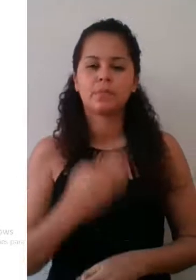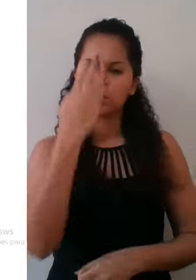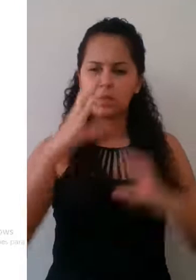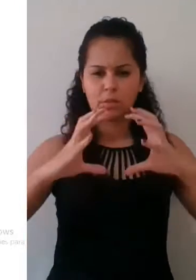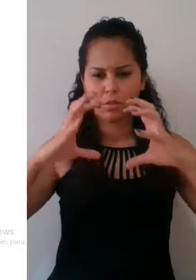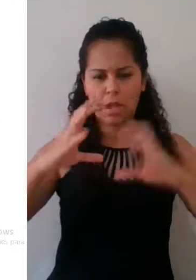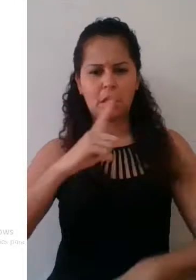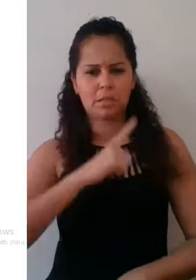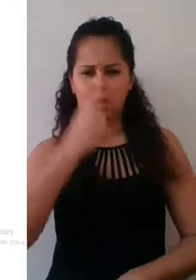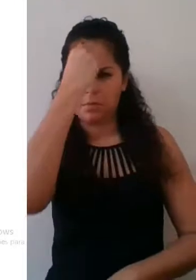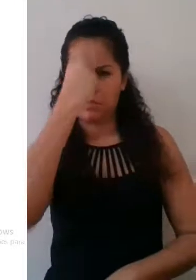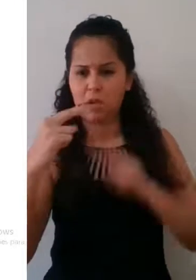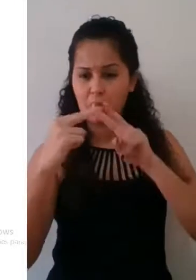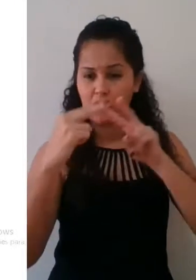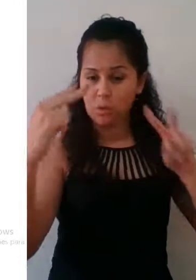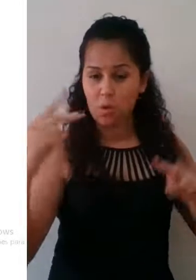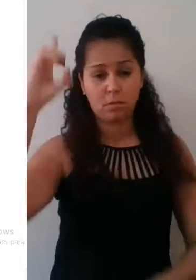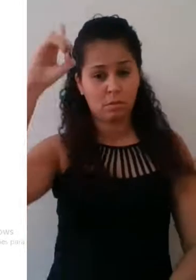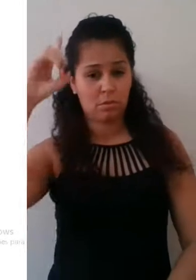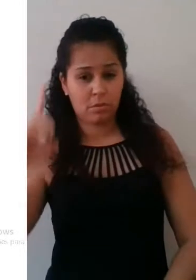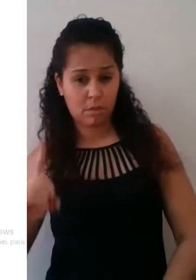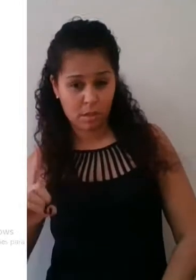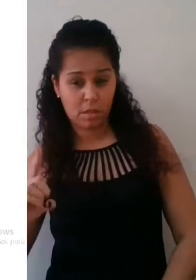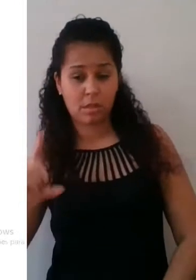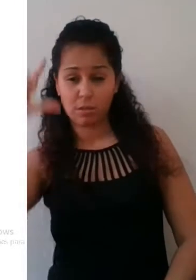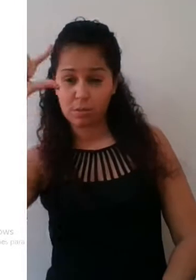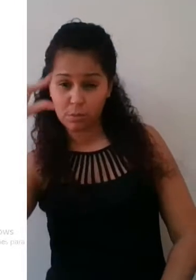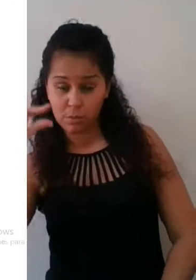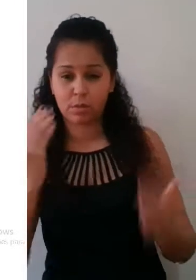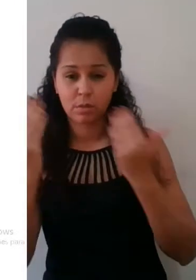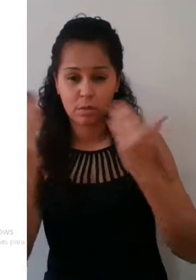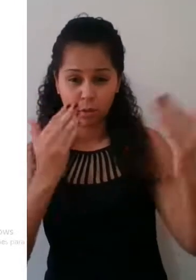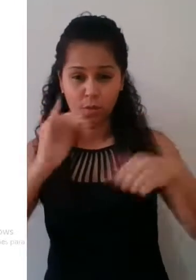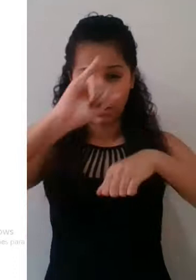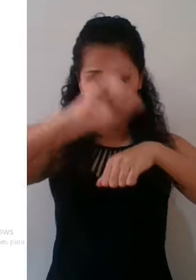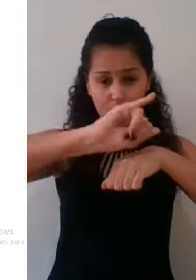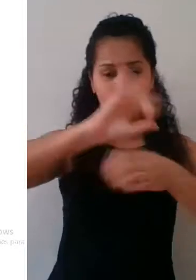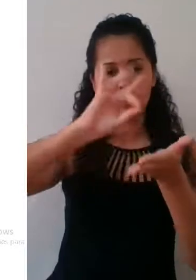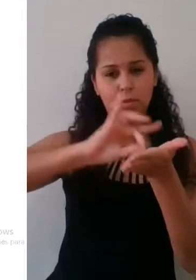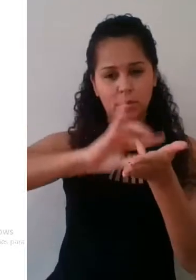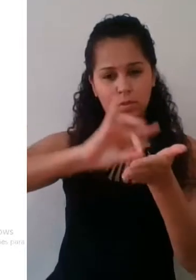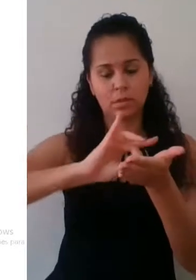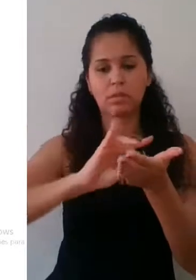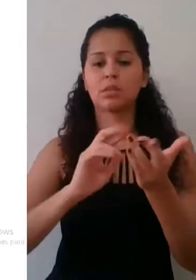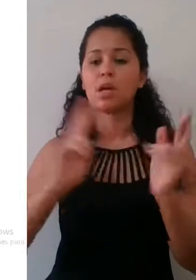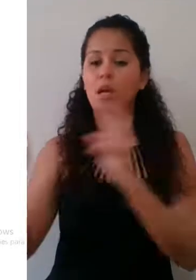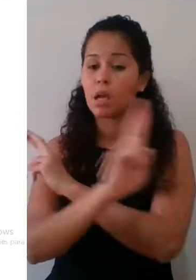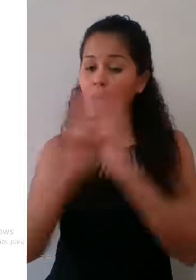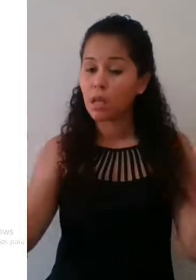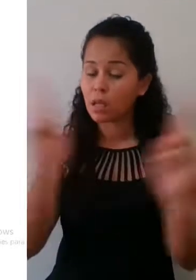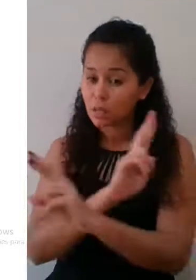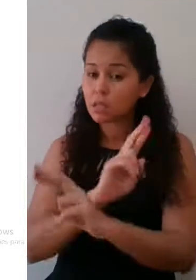conjuga uma imagem virtual, direita e reduzida de um objeto real. Em relação a esse espelho e a